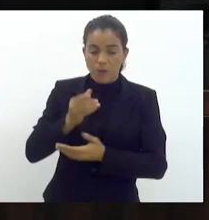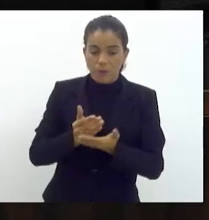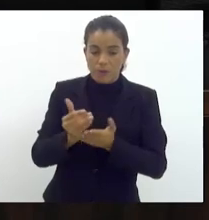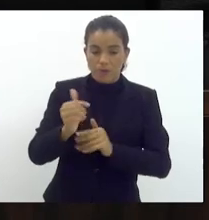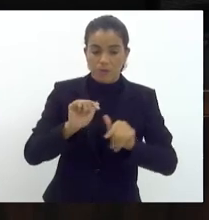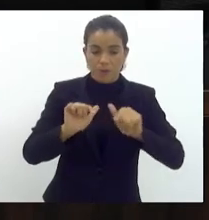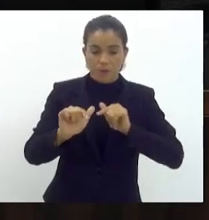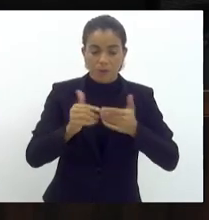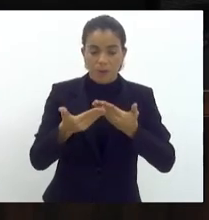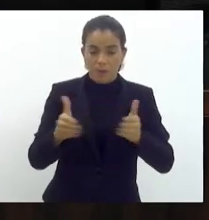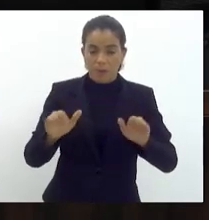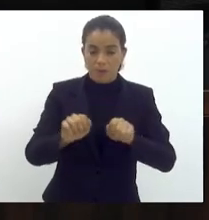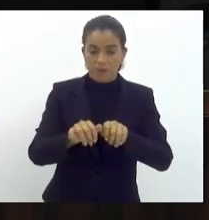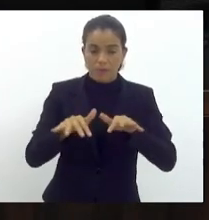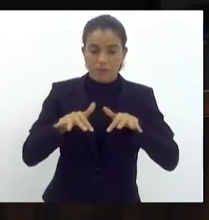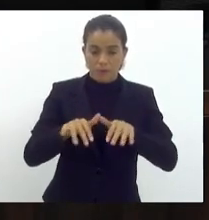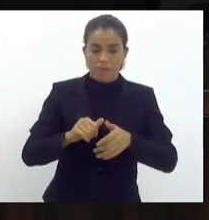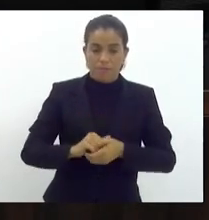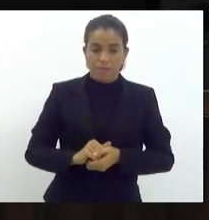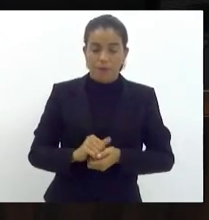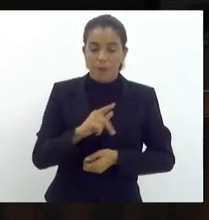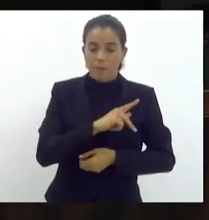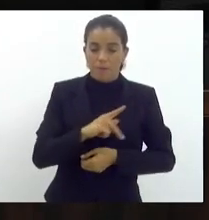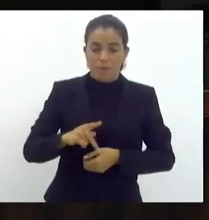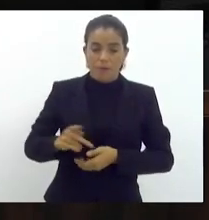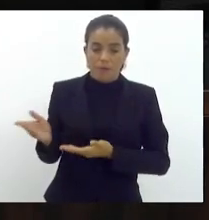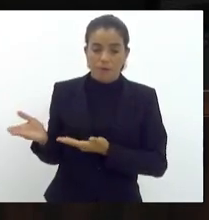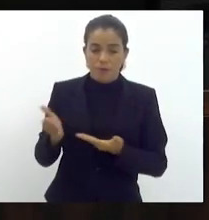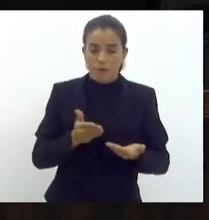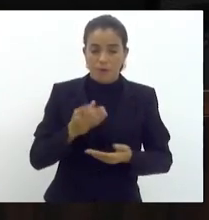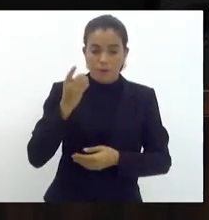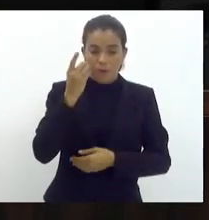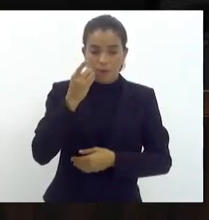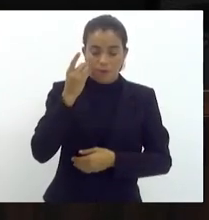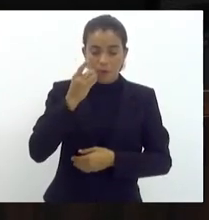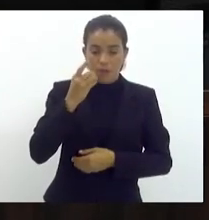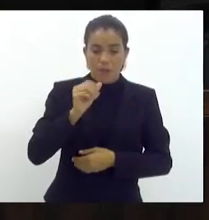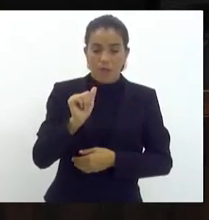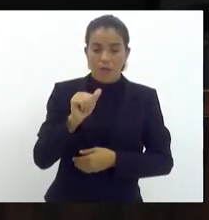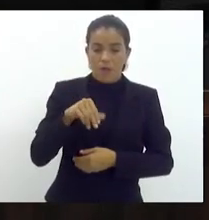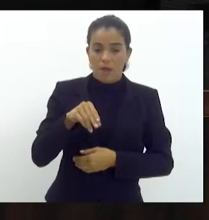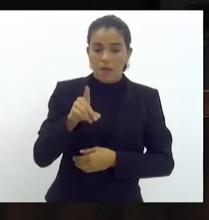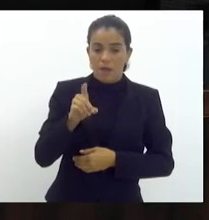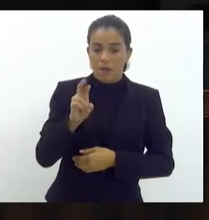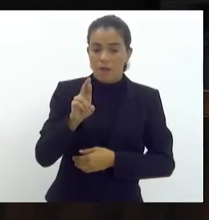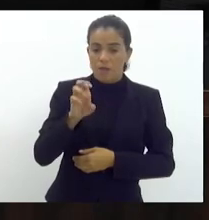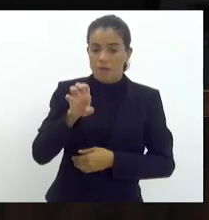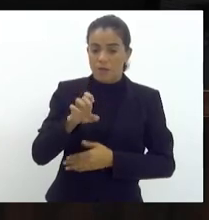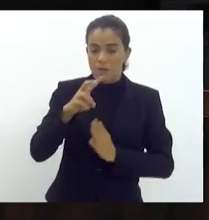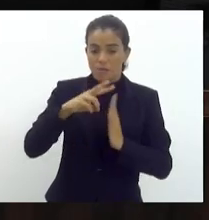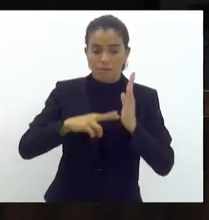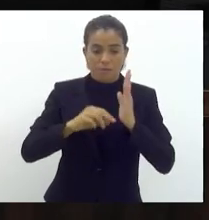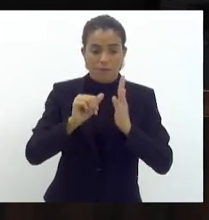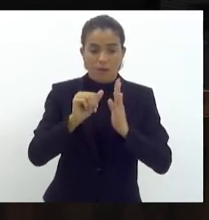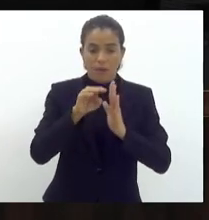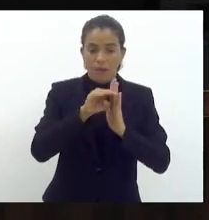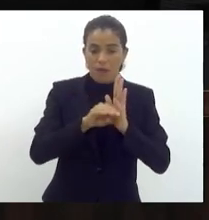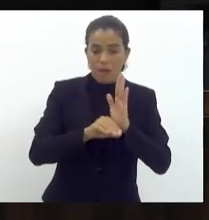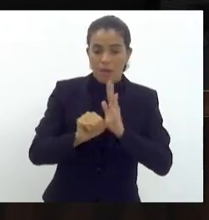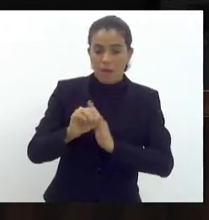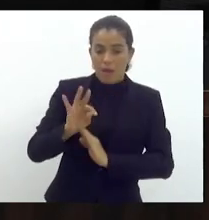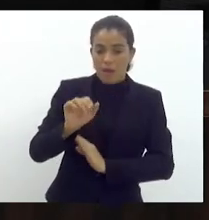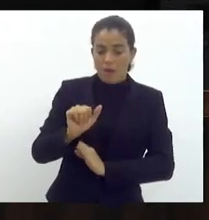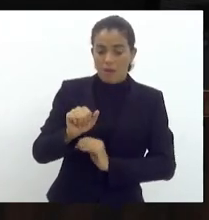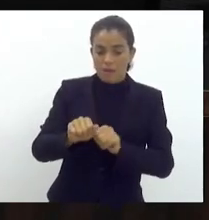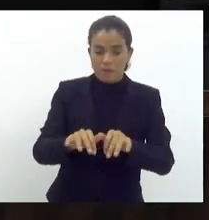nosso trabalho está aberta a sessão presidência Deputado André Corrêa para fazer leitura da ata da sessão anterior